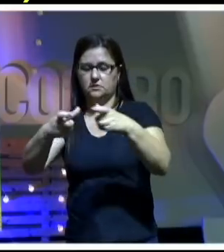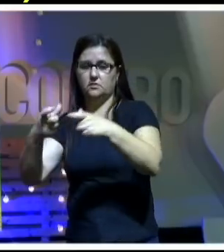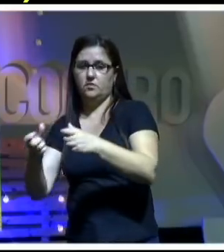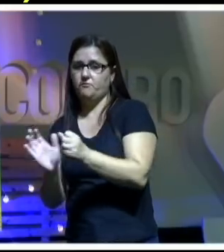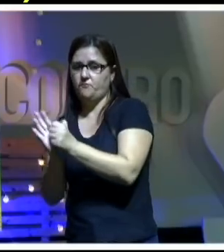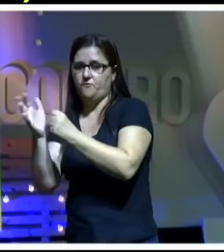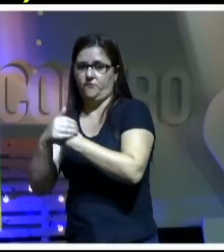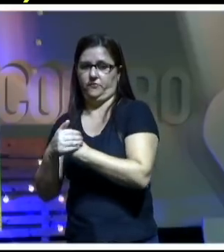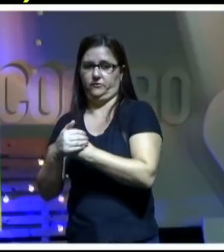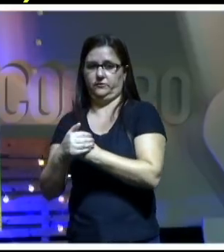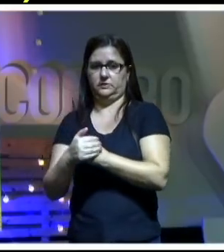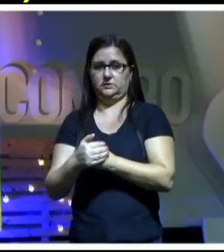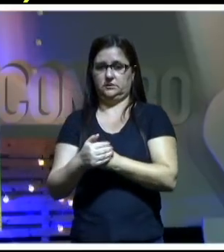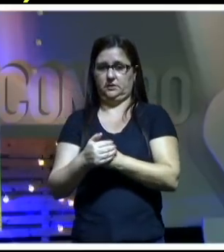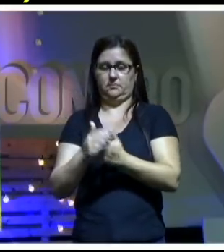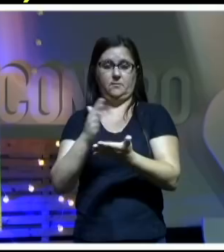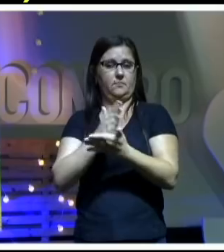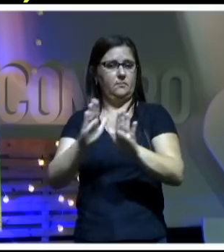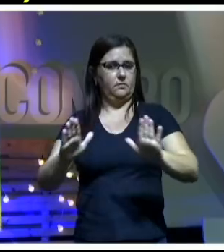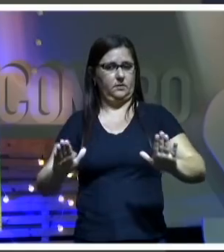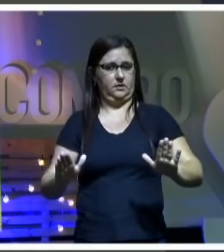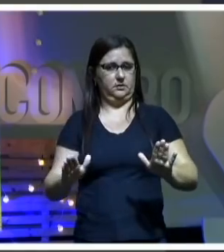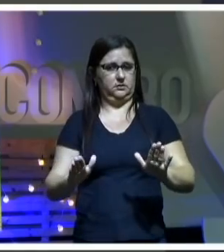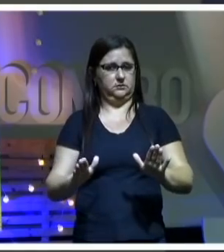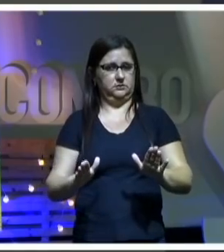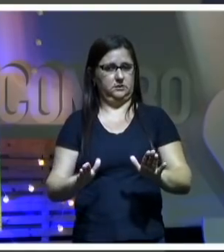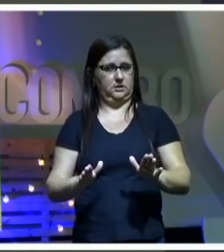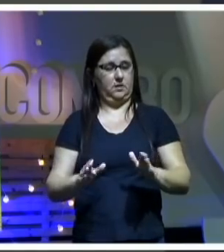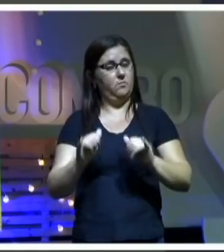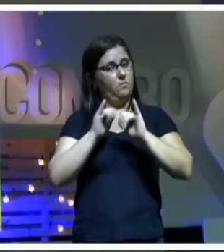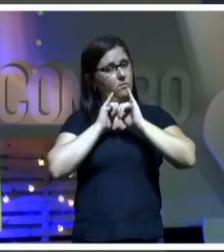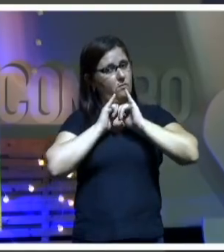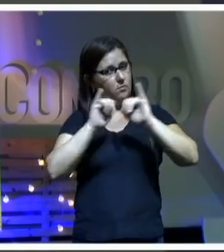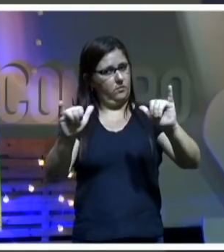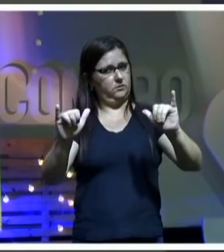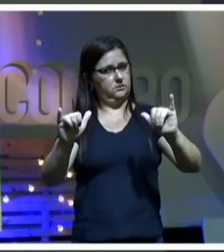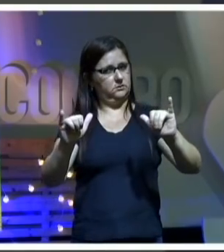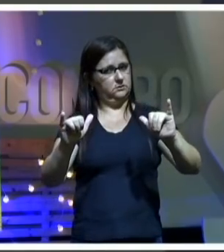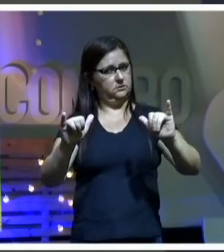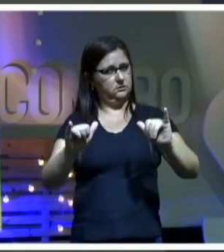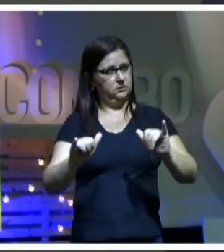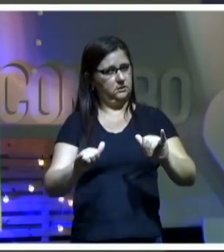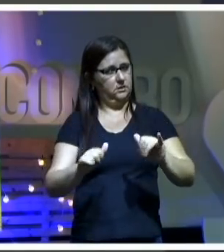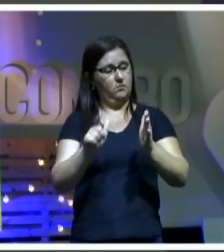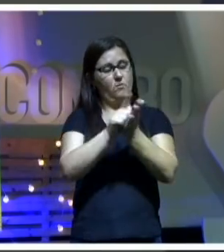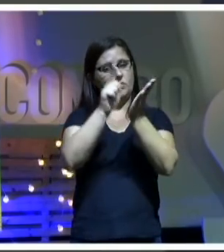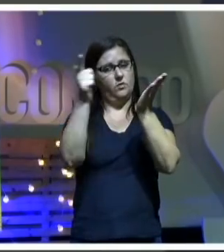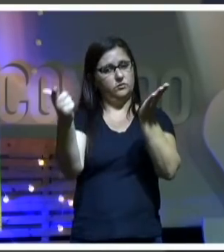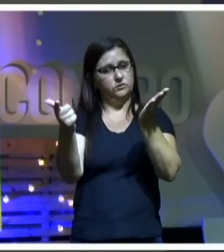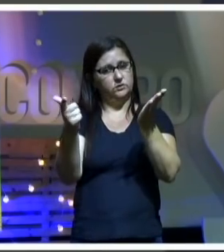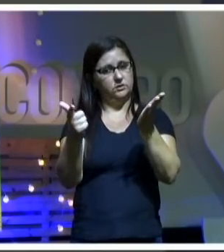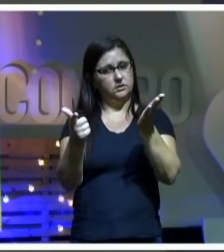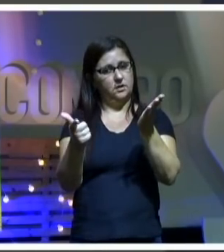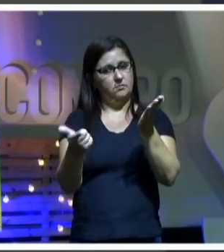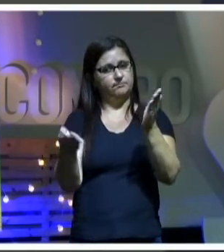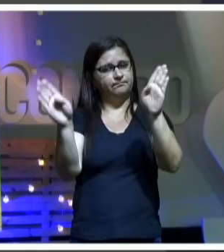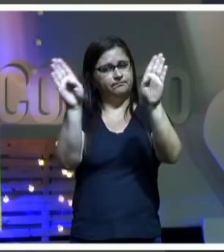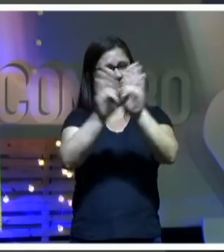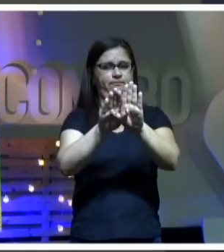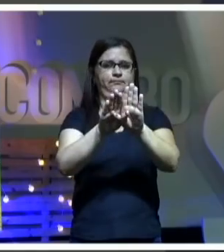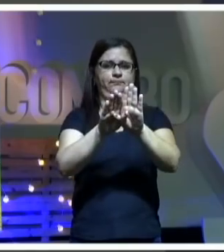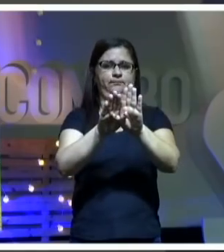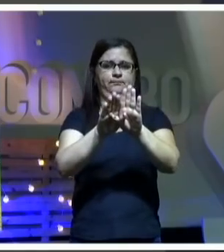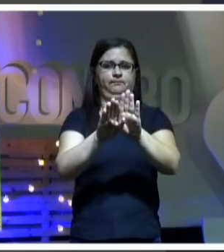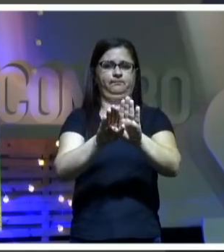em mais dois então vejam o que é uma notícia do do fechamento a diminuição